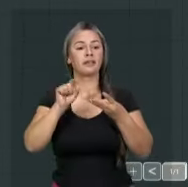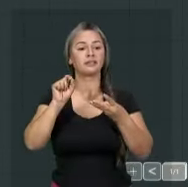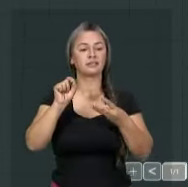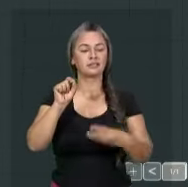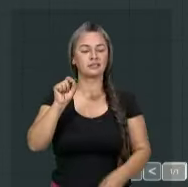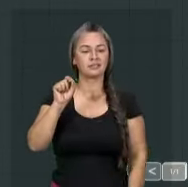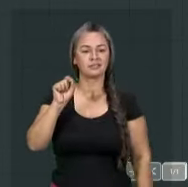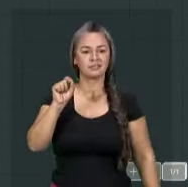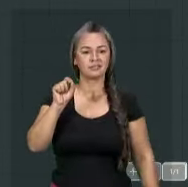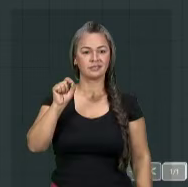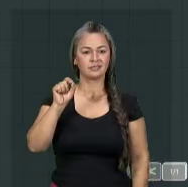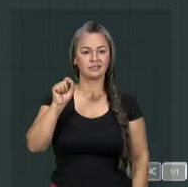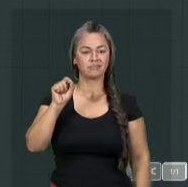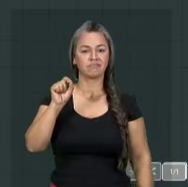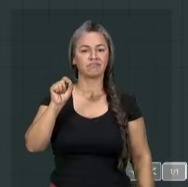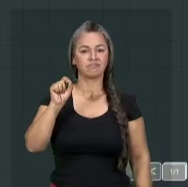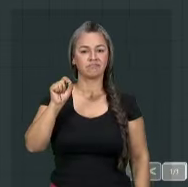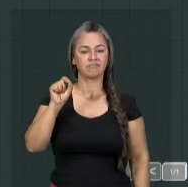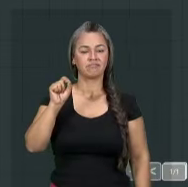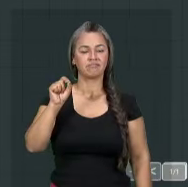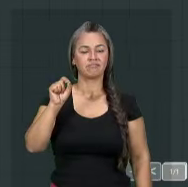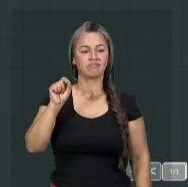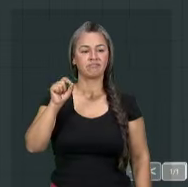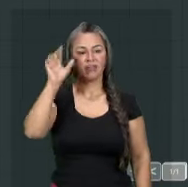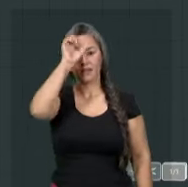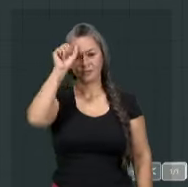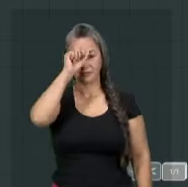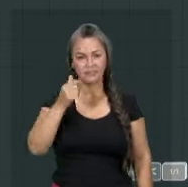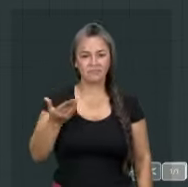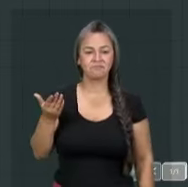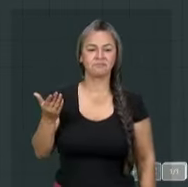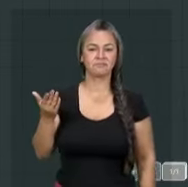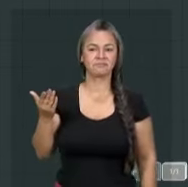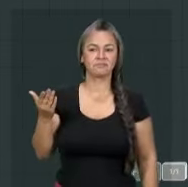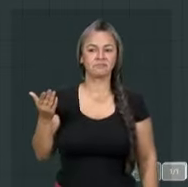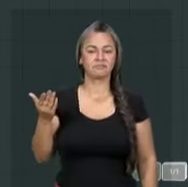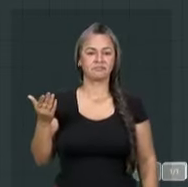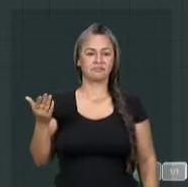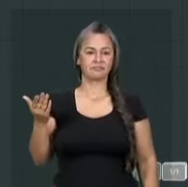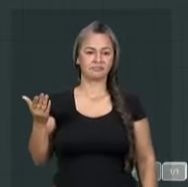o nosso sistema nervoso.